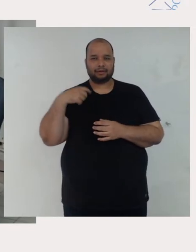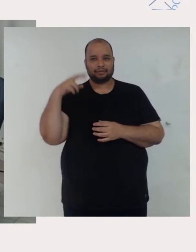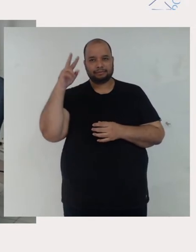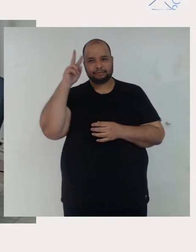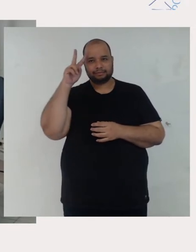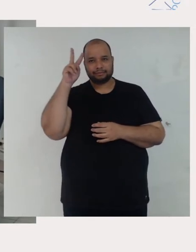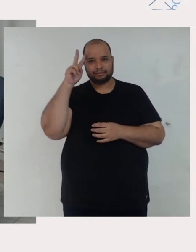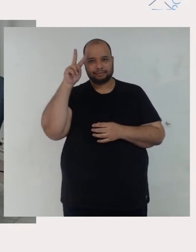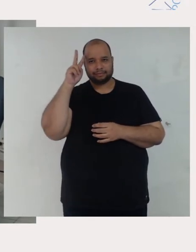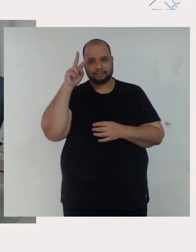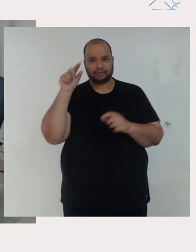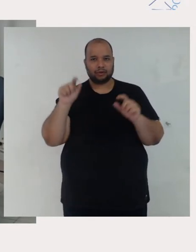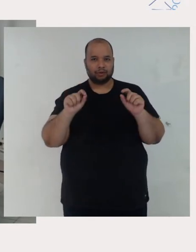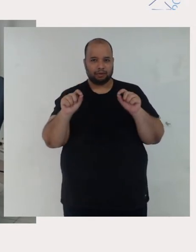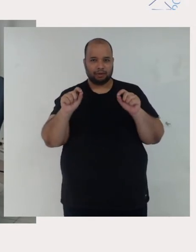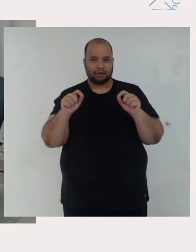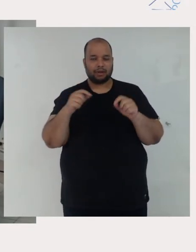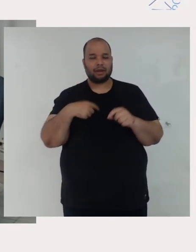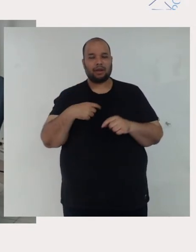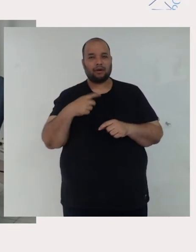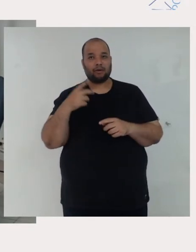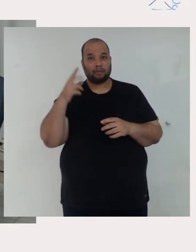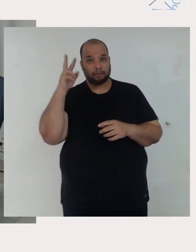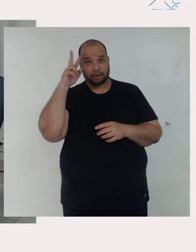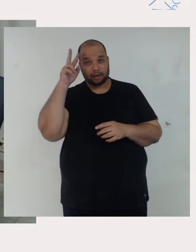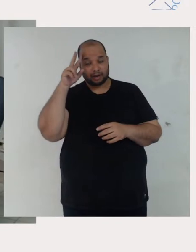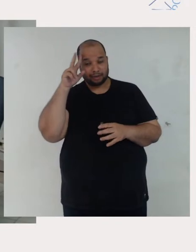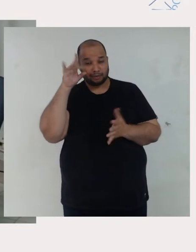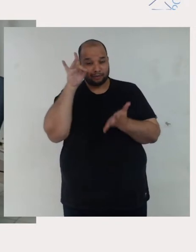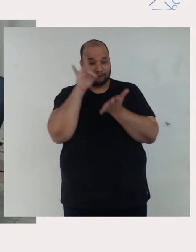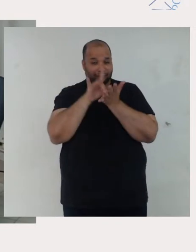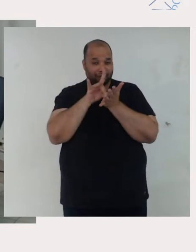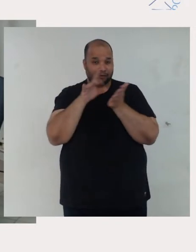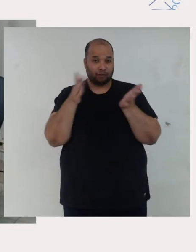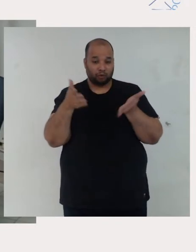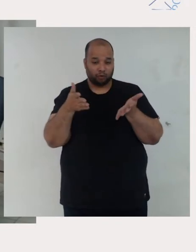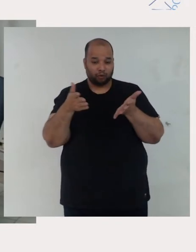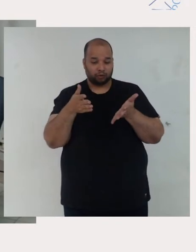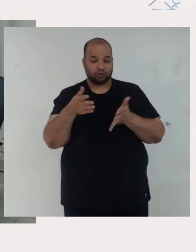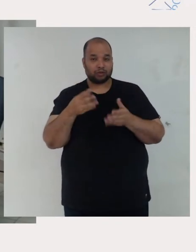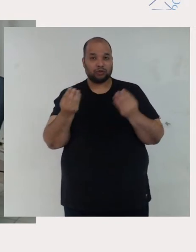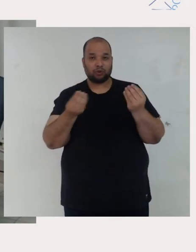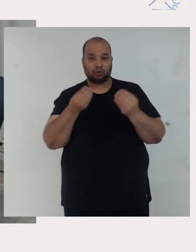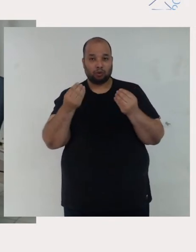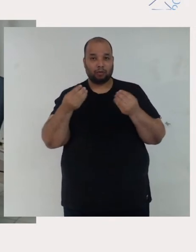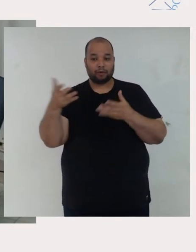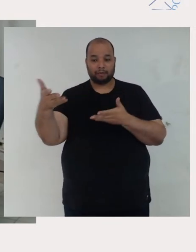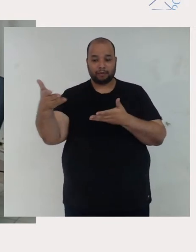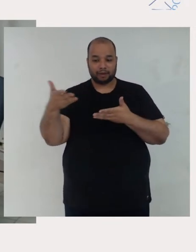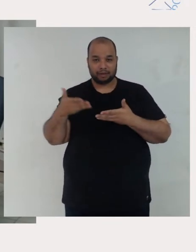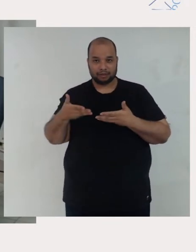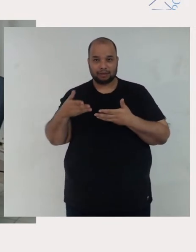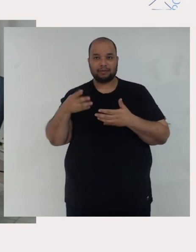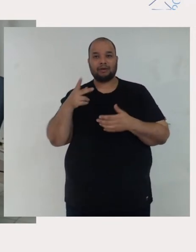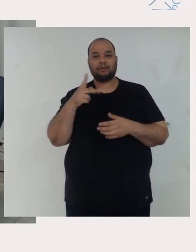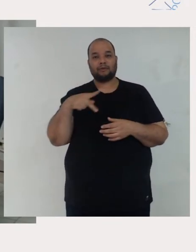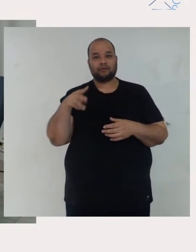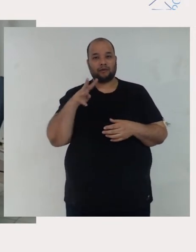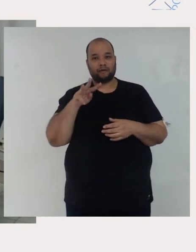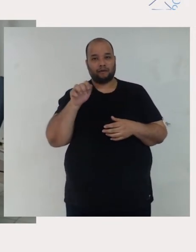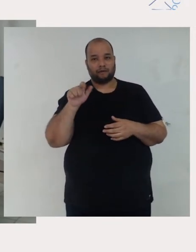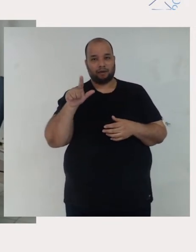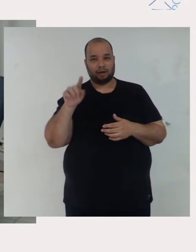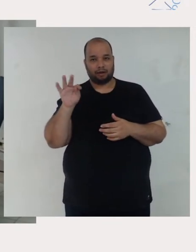Mas é assim que eu me lembro. Me lembro vivamente dessa recepção do Walter, né? Me